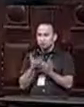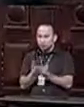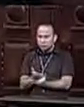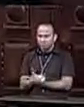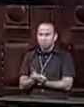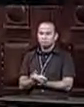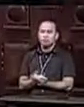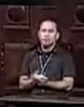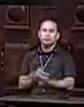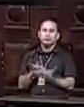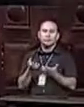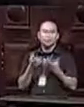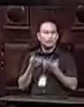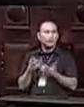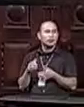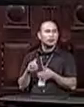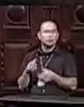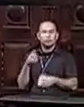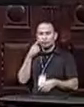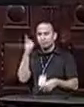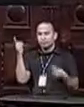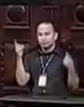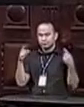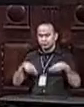estadual, que abram uma conversa, um debate